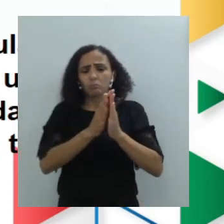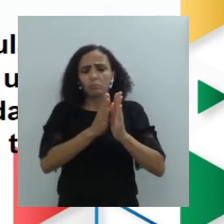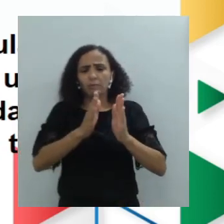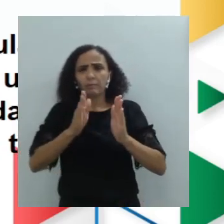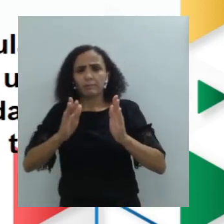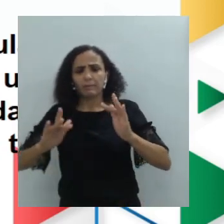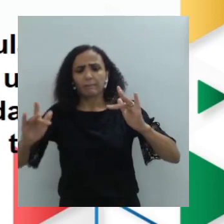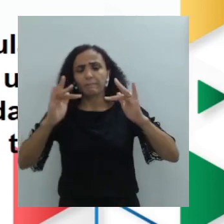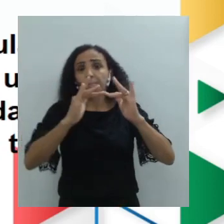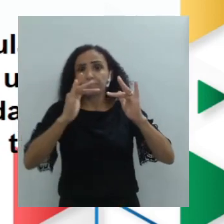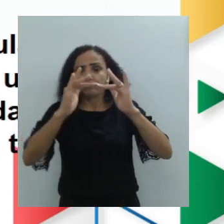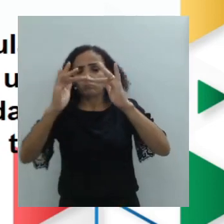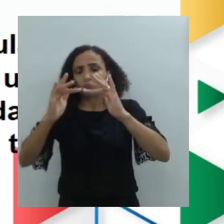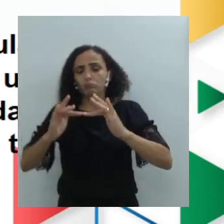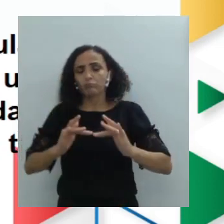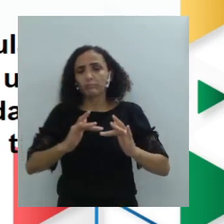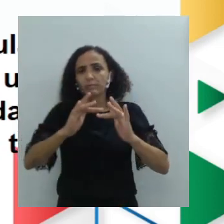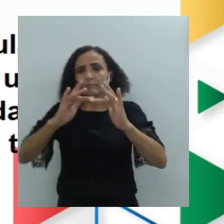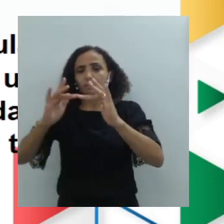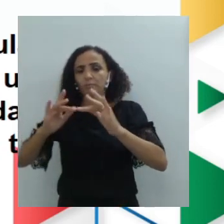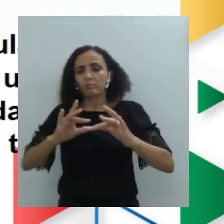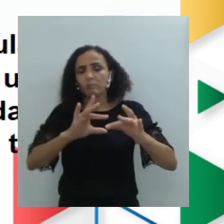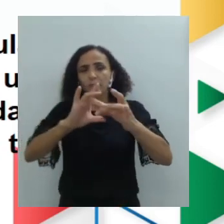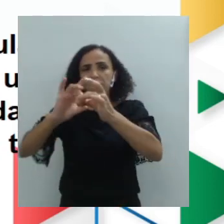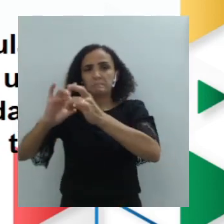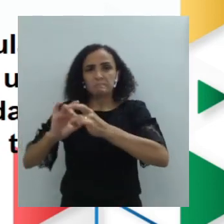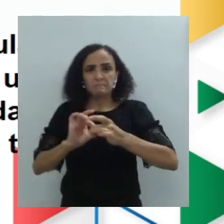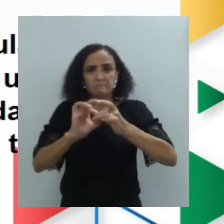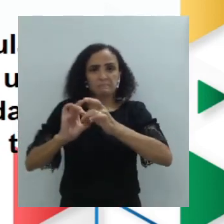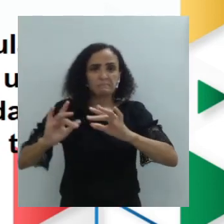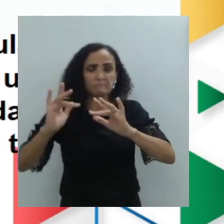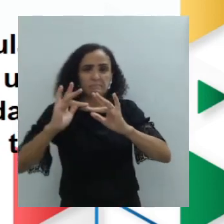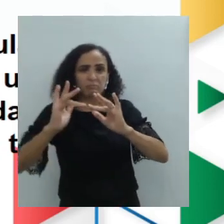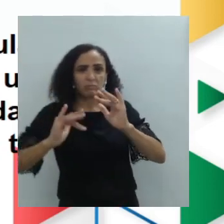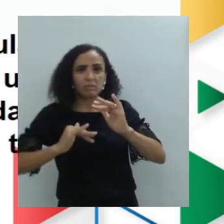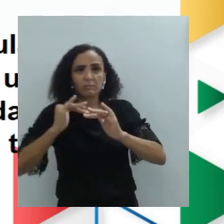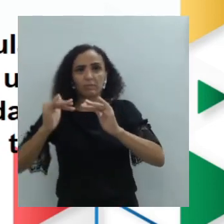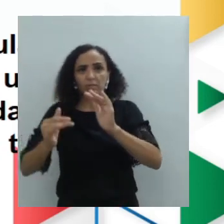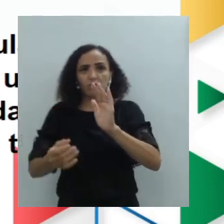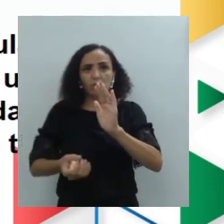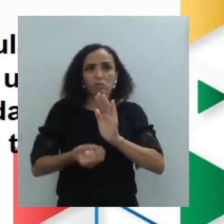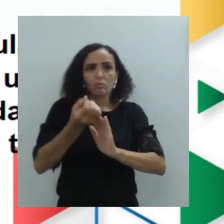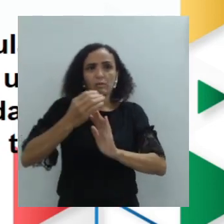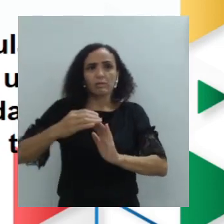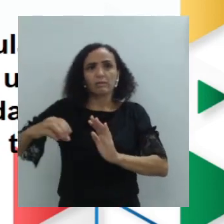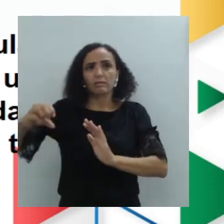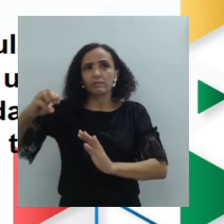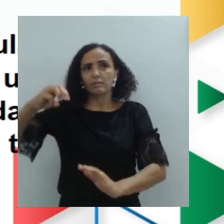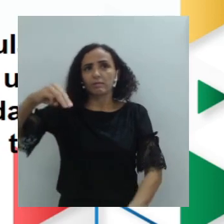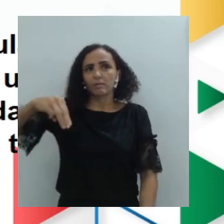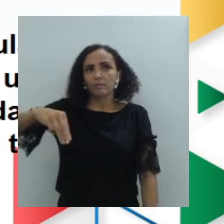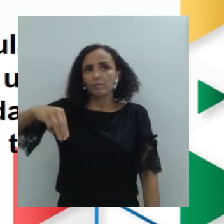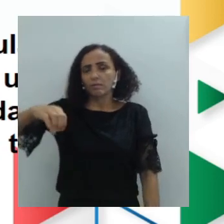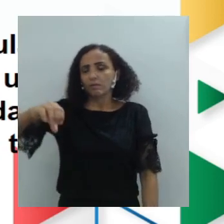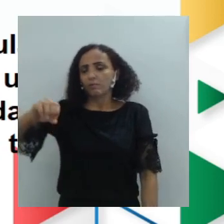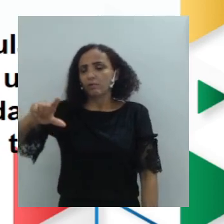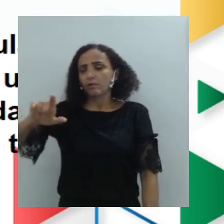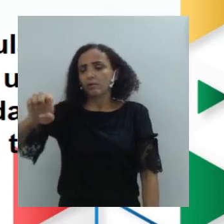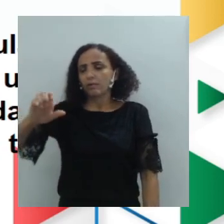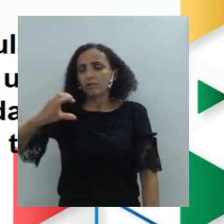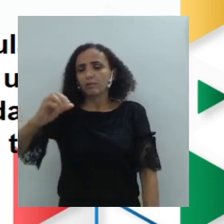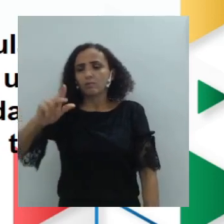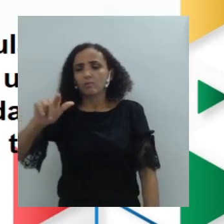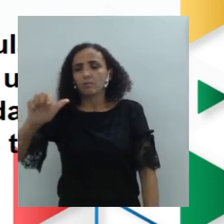que existe. Eles se unem por meio de vinculações para formar as moléculas, desde as moléculas simples como a